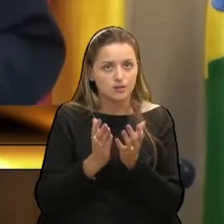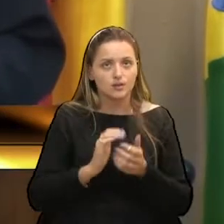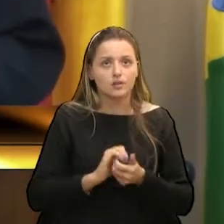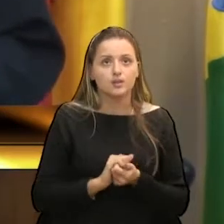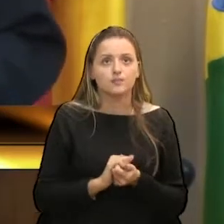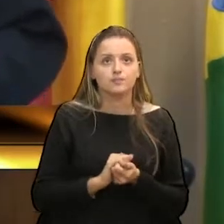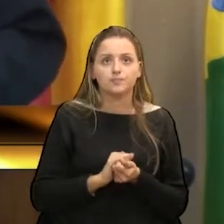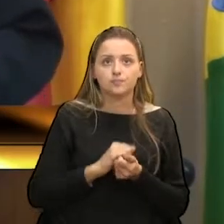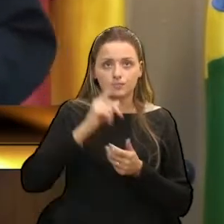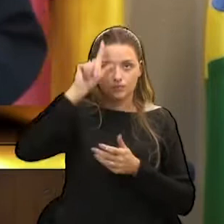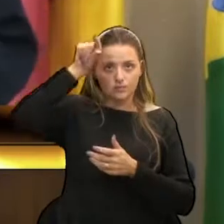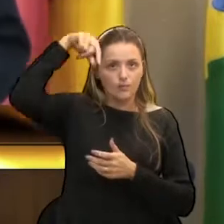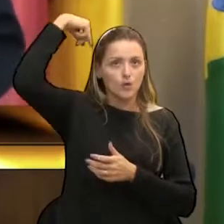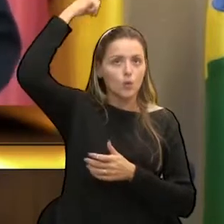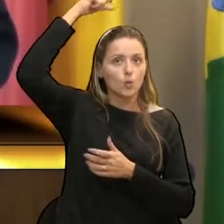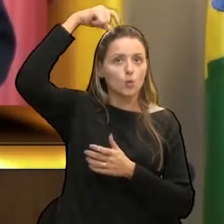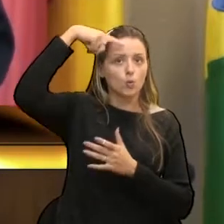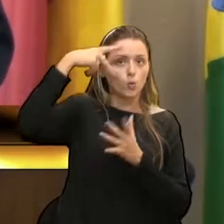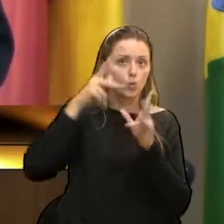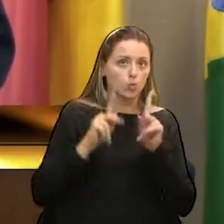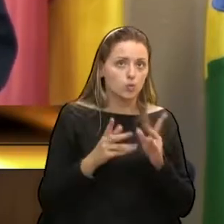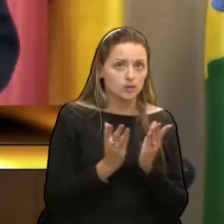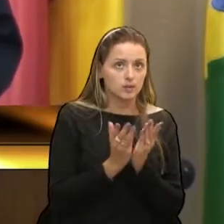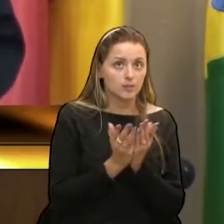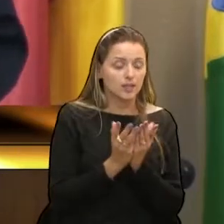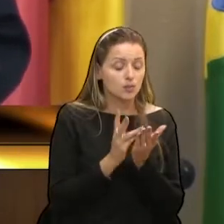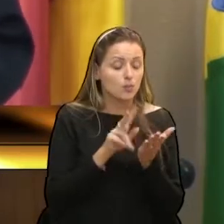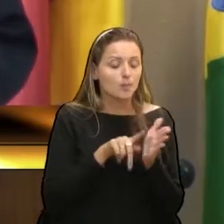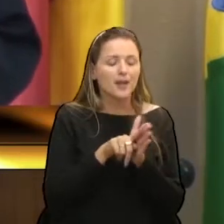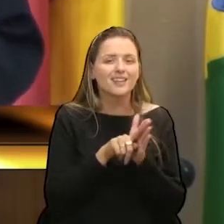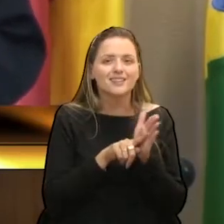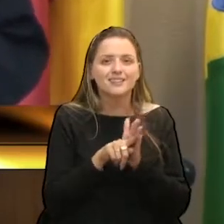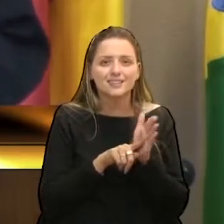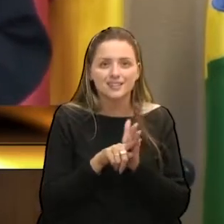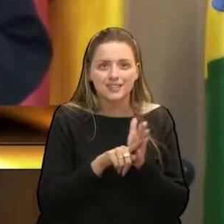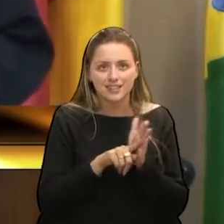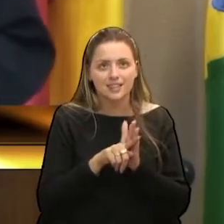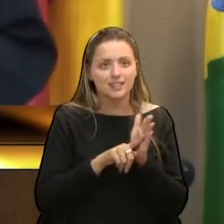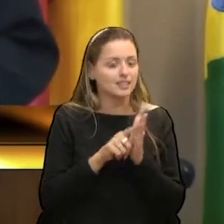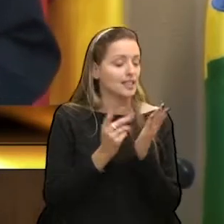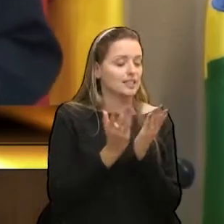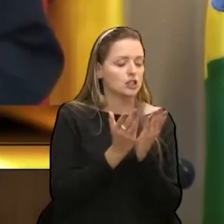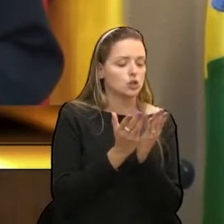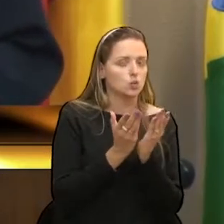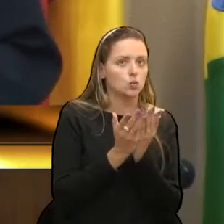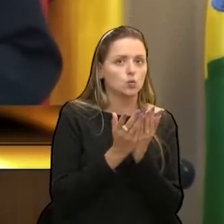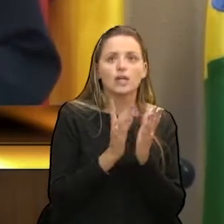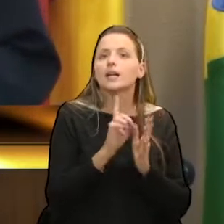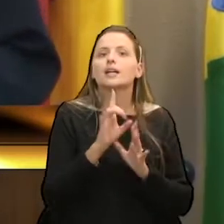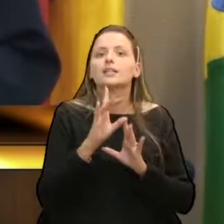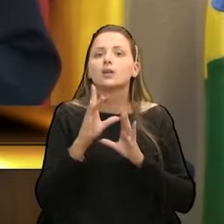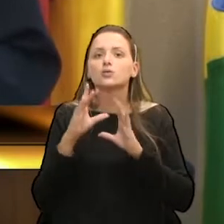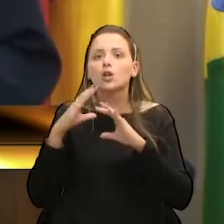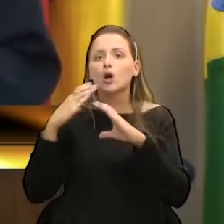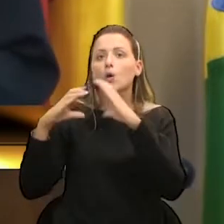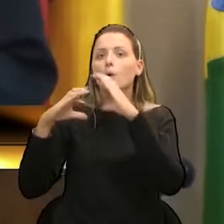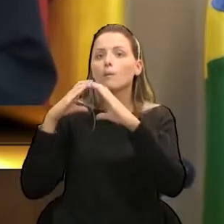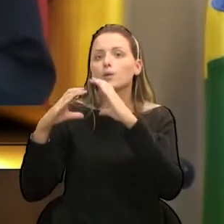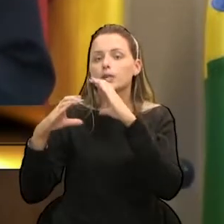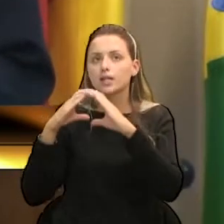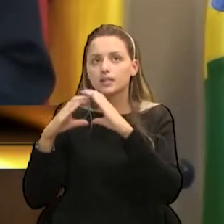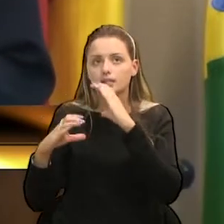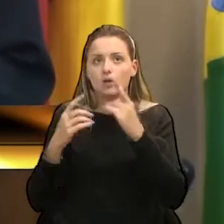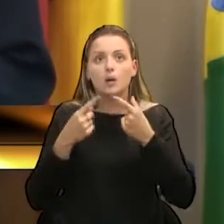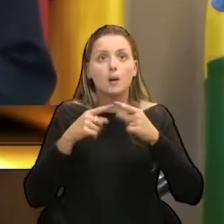Os espíritas têm por hábito analisar não só as comunicações, mas